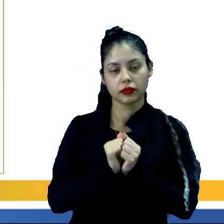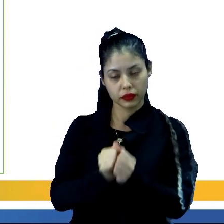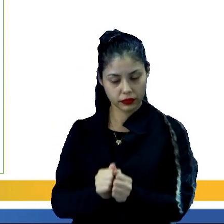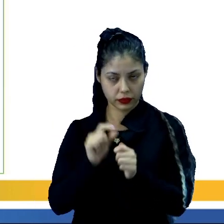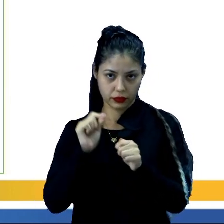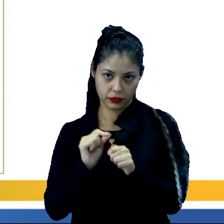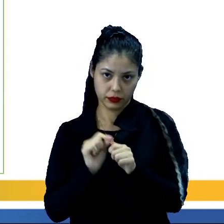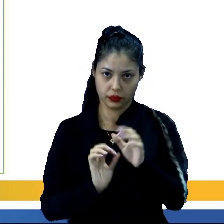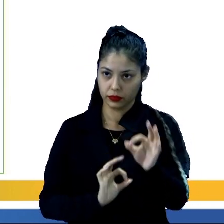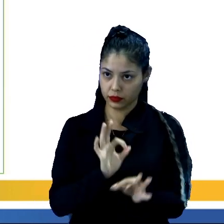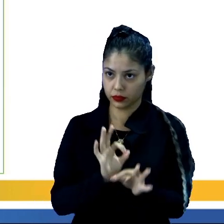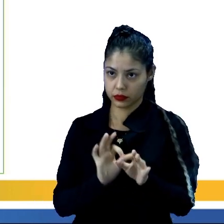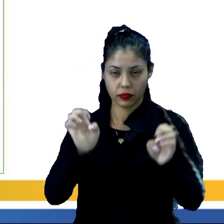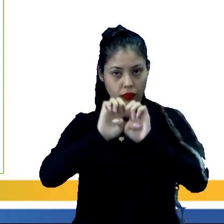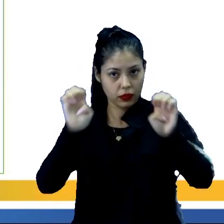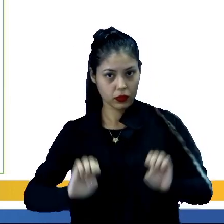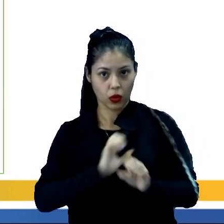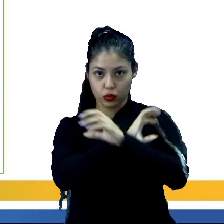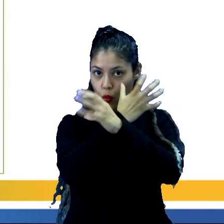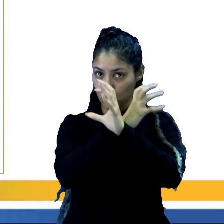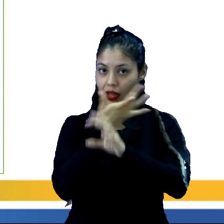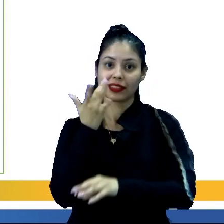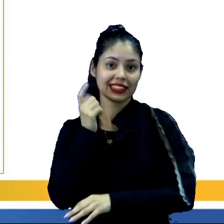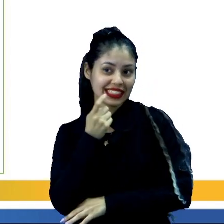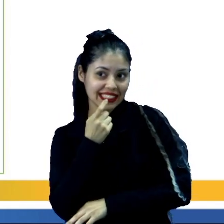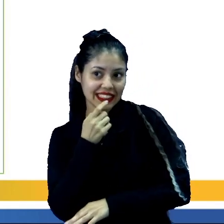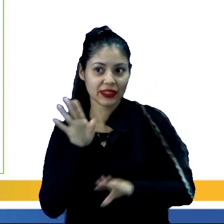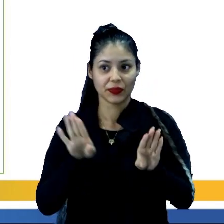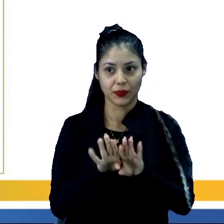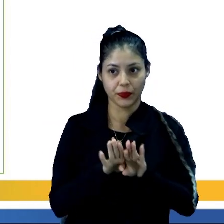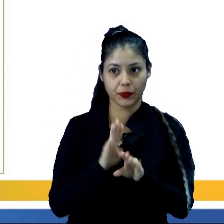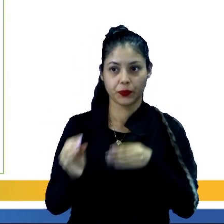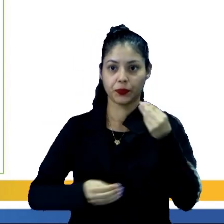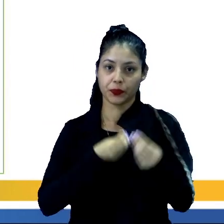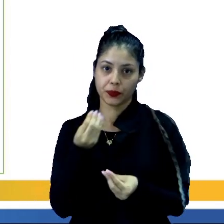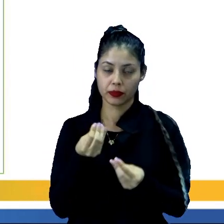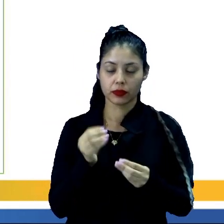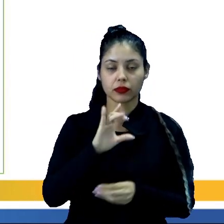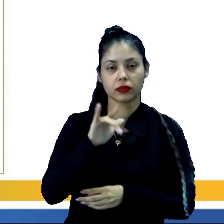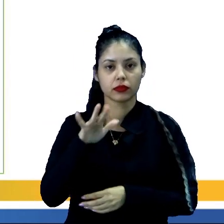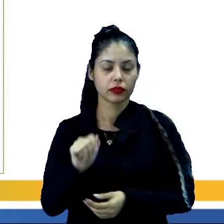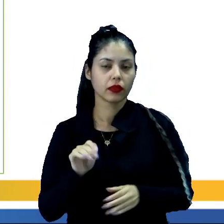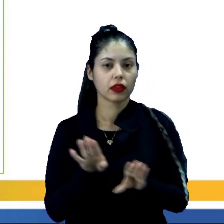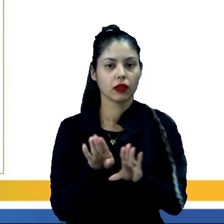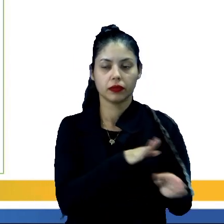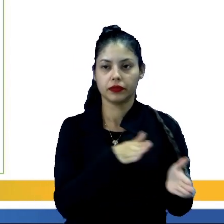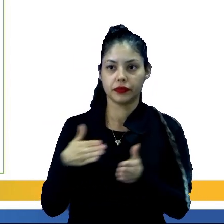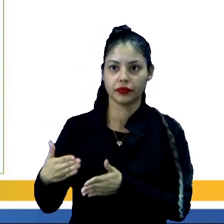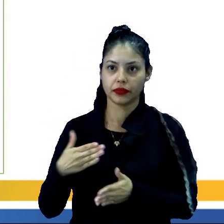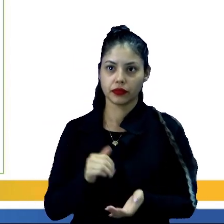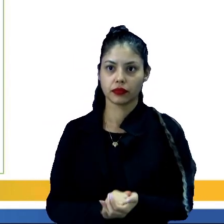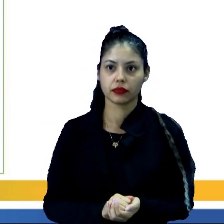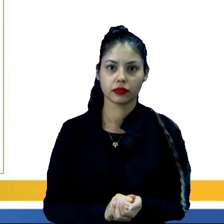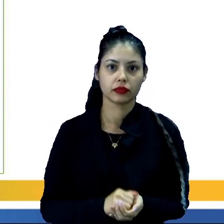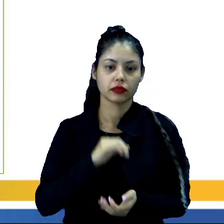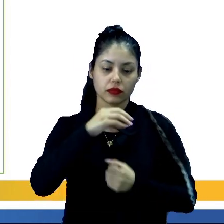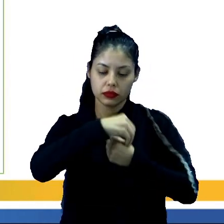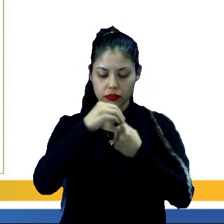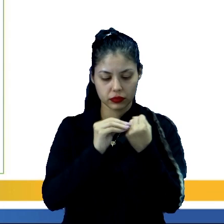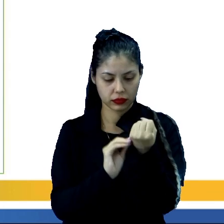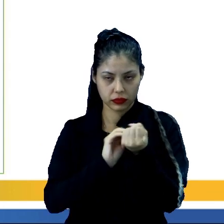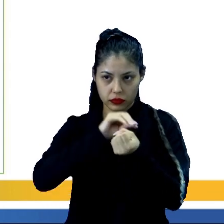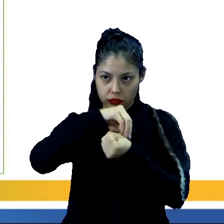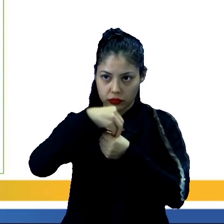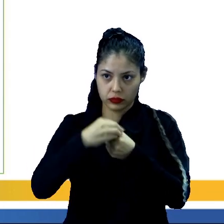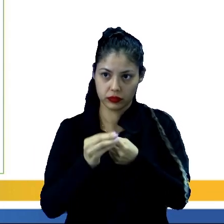ali da formação da manutenção da estrutura dos ossos e dos dentes também, assim como o cálcio, e ele também faz parte ali de uma molécula que a gente